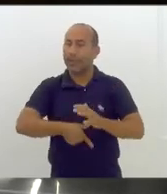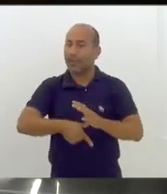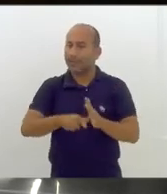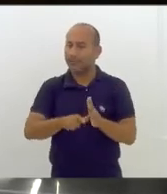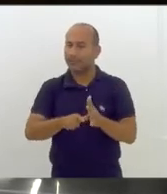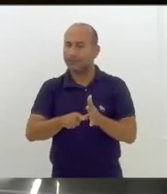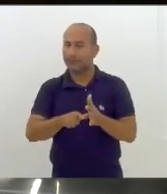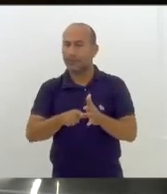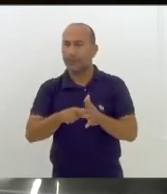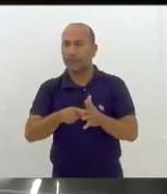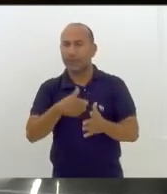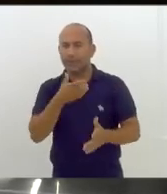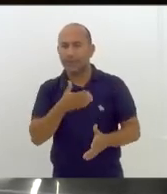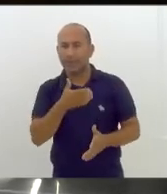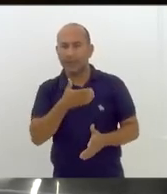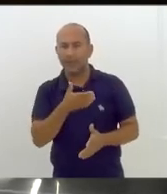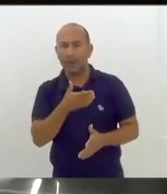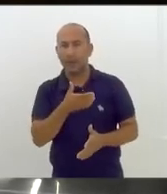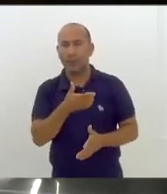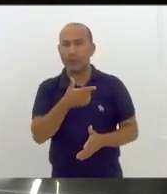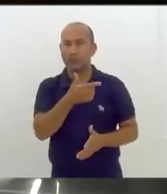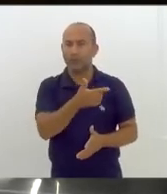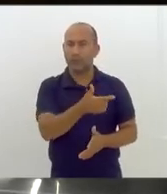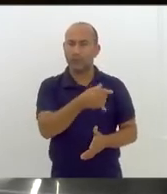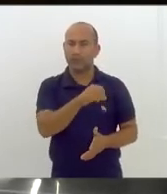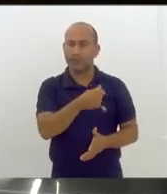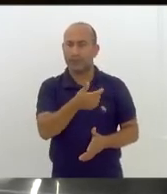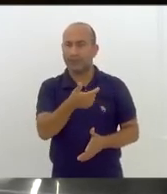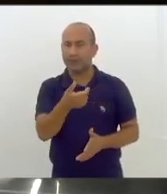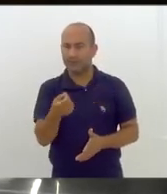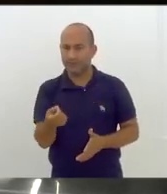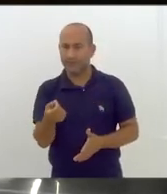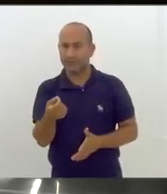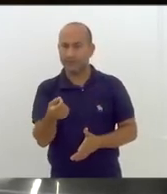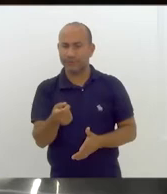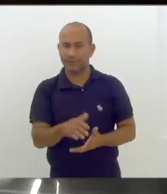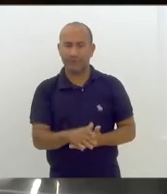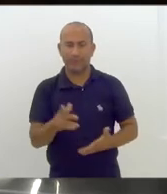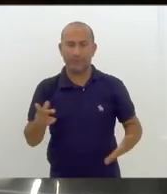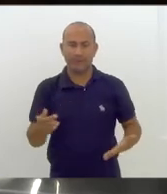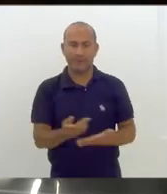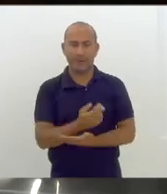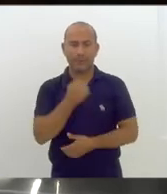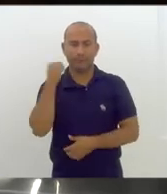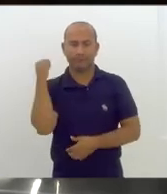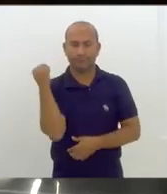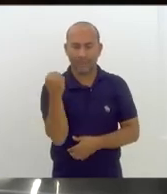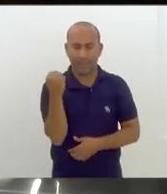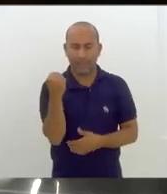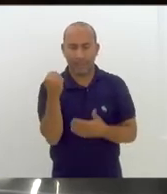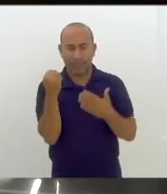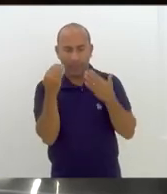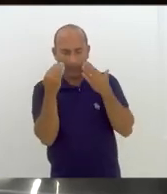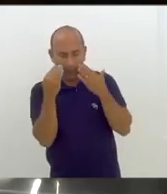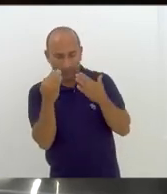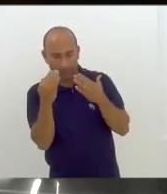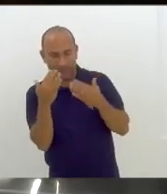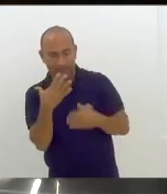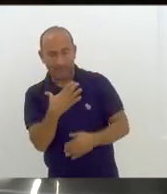de 2020, um feminicídio ocorrido na presença das suas filhas, assim como